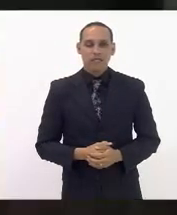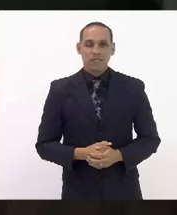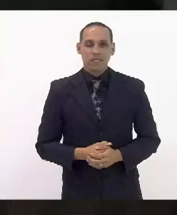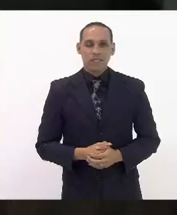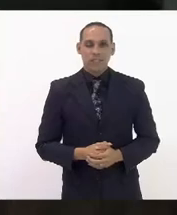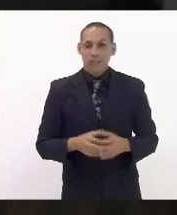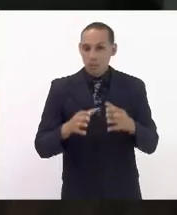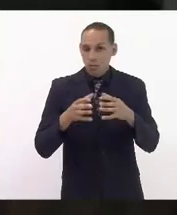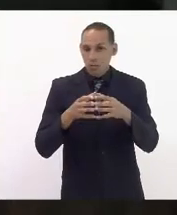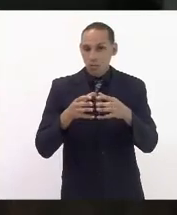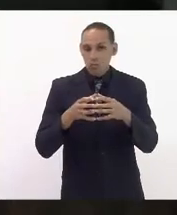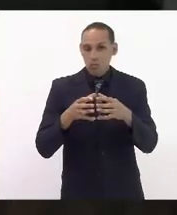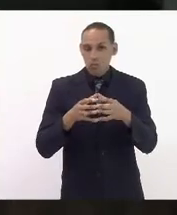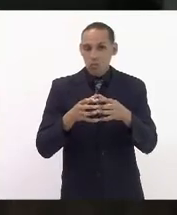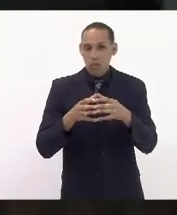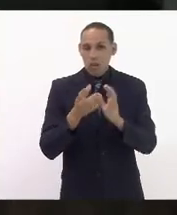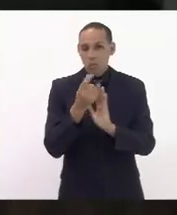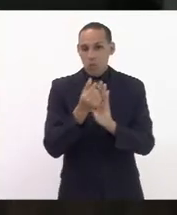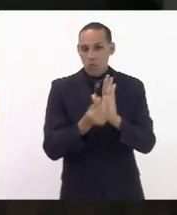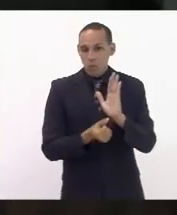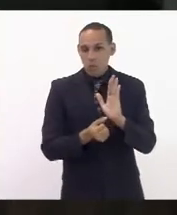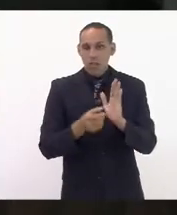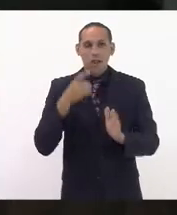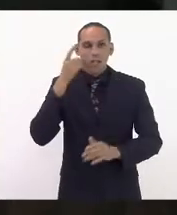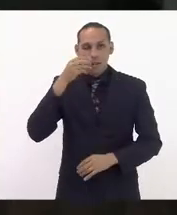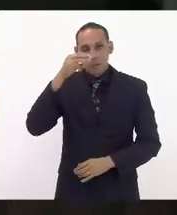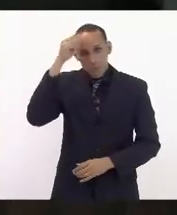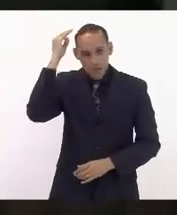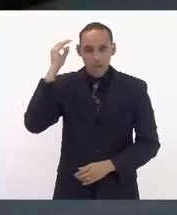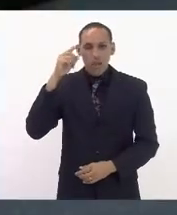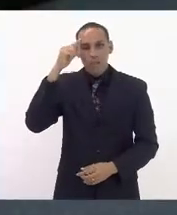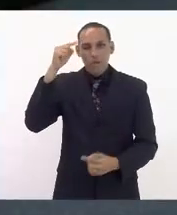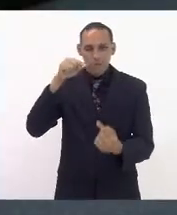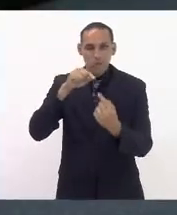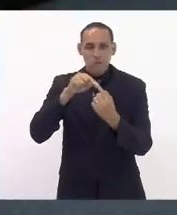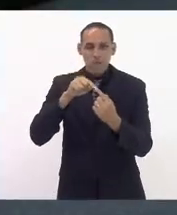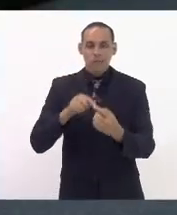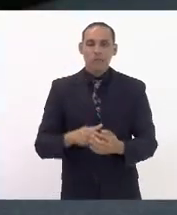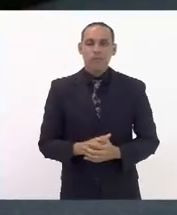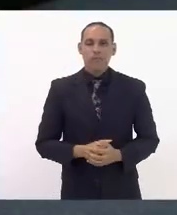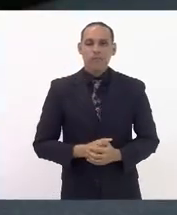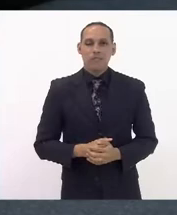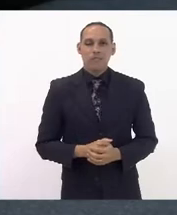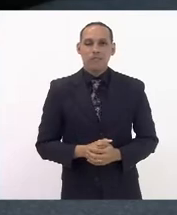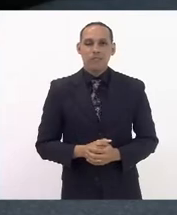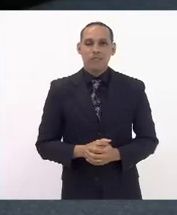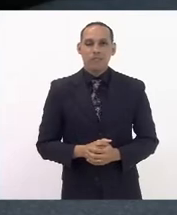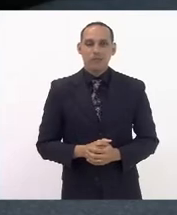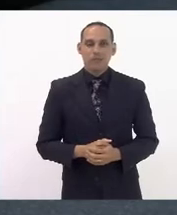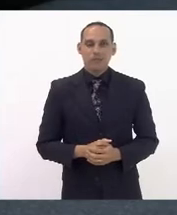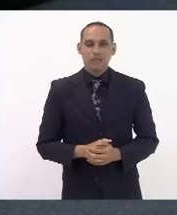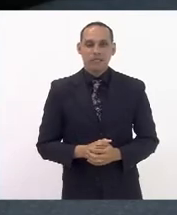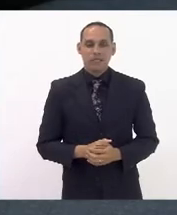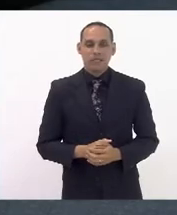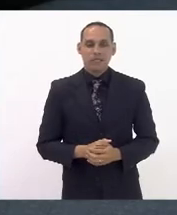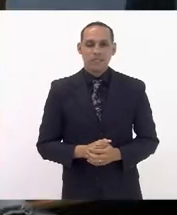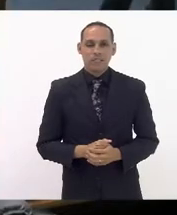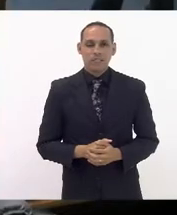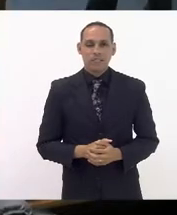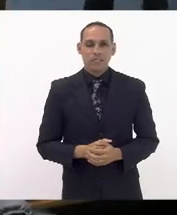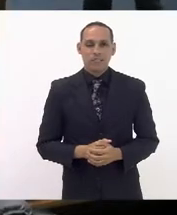Pela Comissão de Orçamento, deputado Márcio Pacheco. Favorável. Tá bom, amor, tá